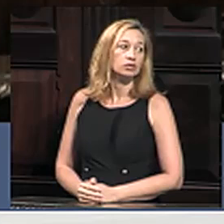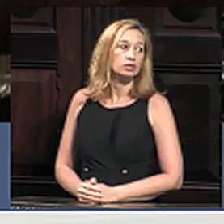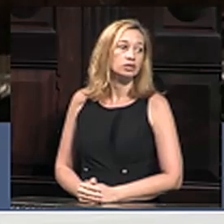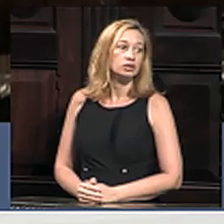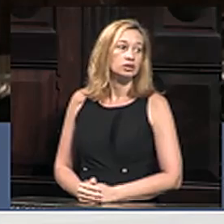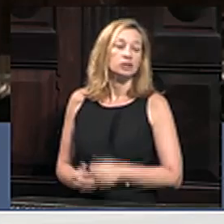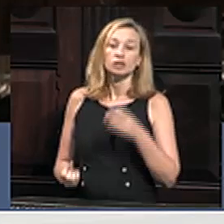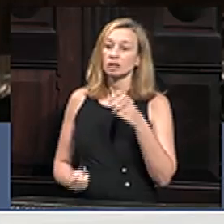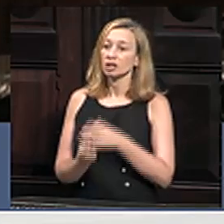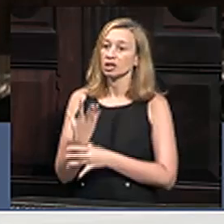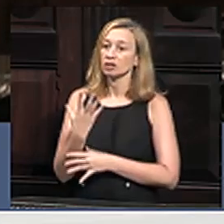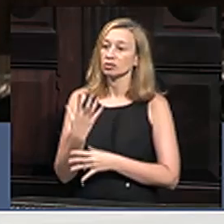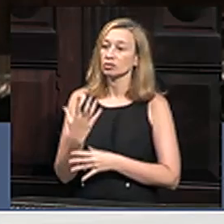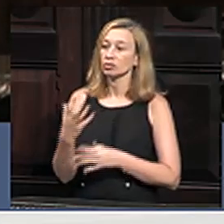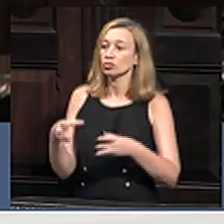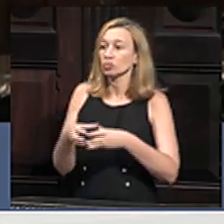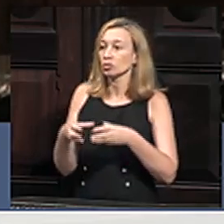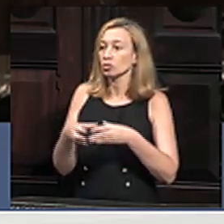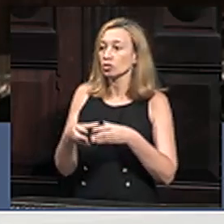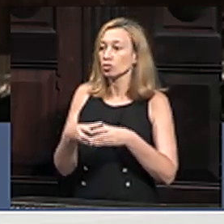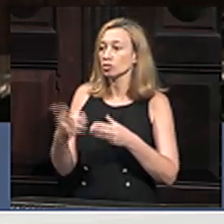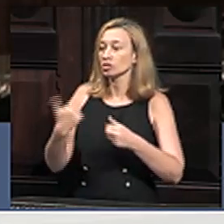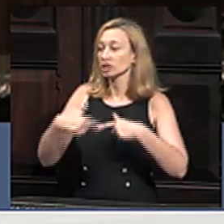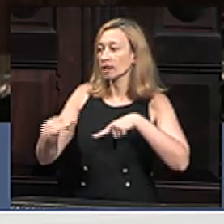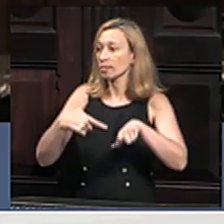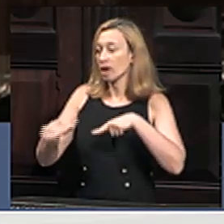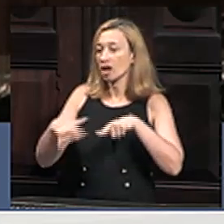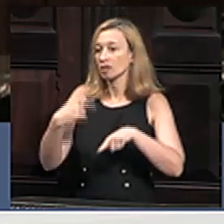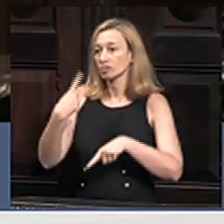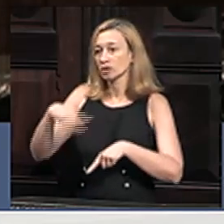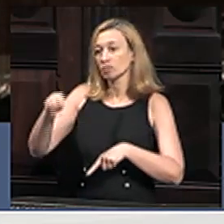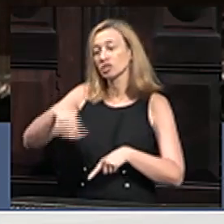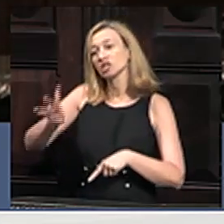seu secretariado, o seu ministério.